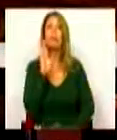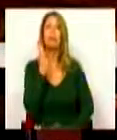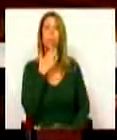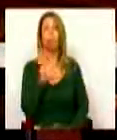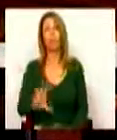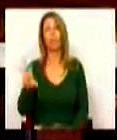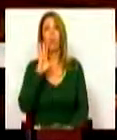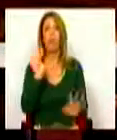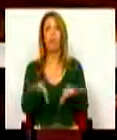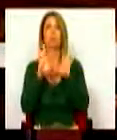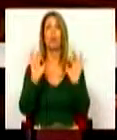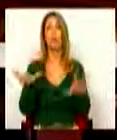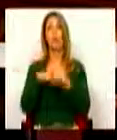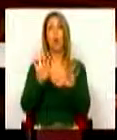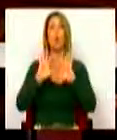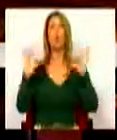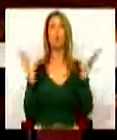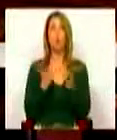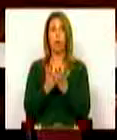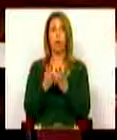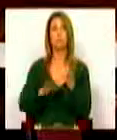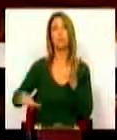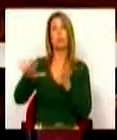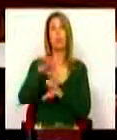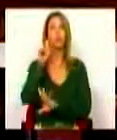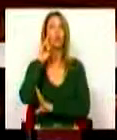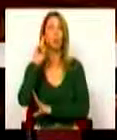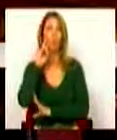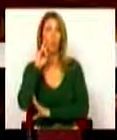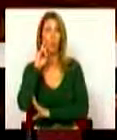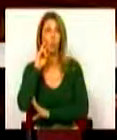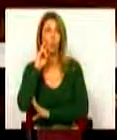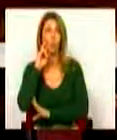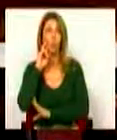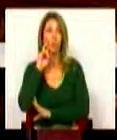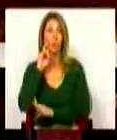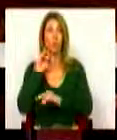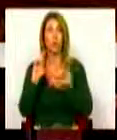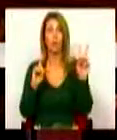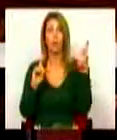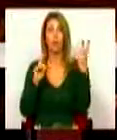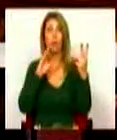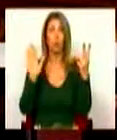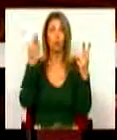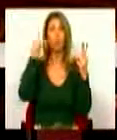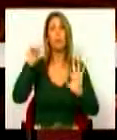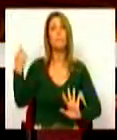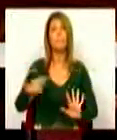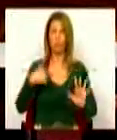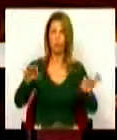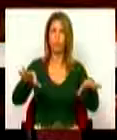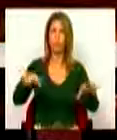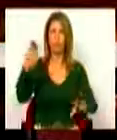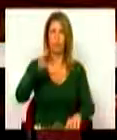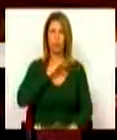global e a sua existência como espaço seguro. Senhora deputada, quero terminar, se faz favor. Duas outras prioridades dessa presidência. Vou já terminar,